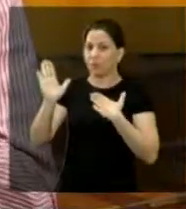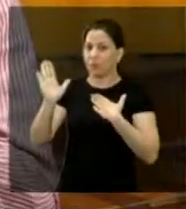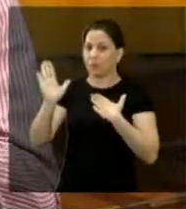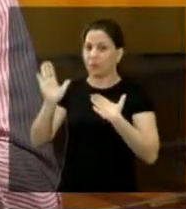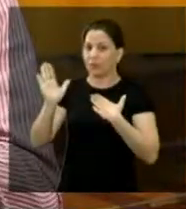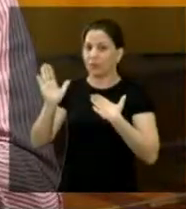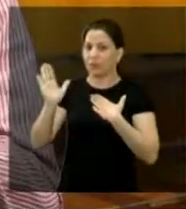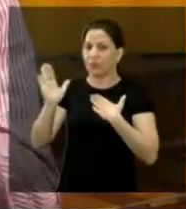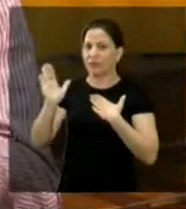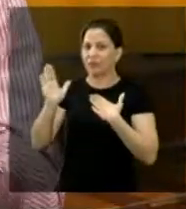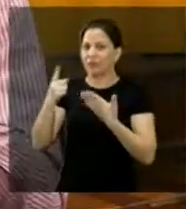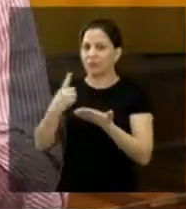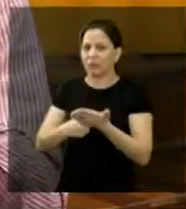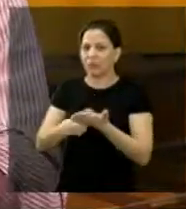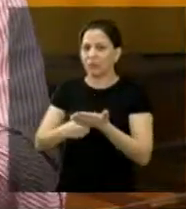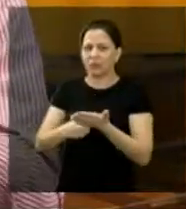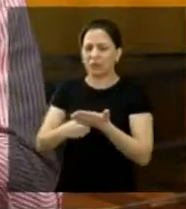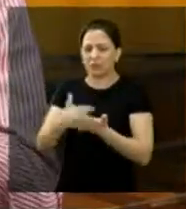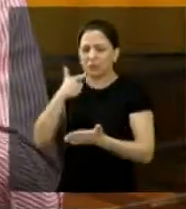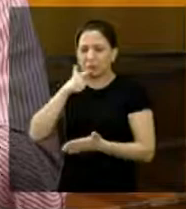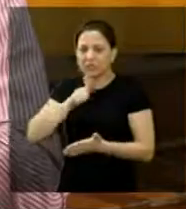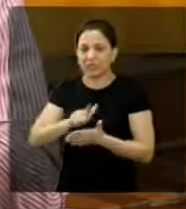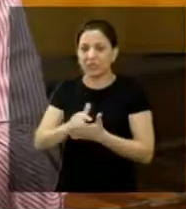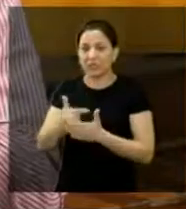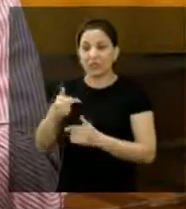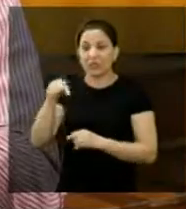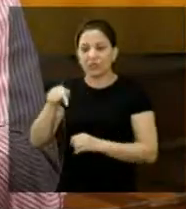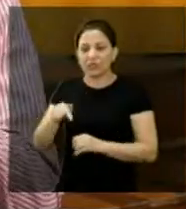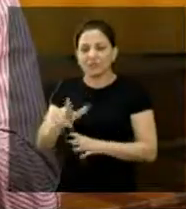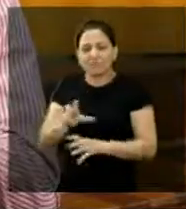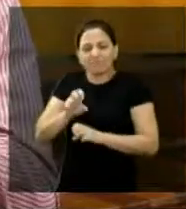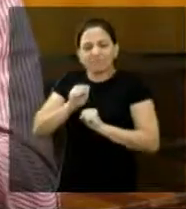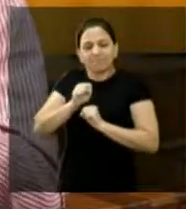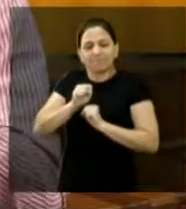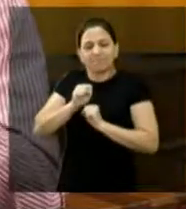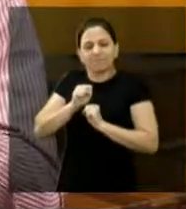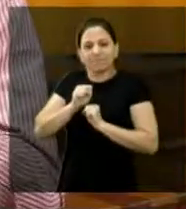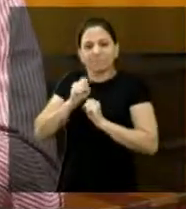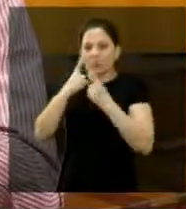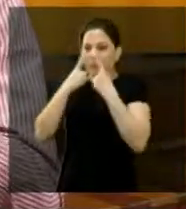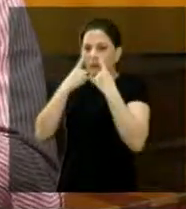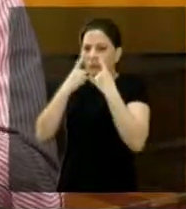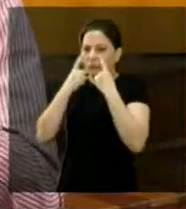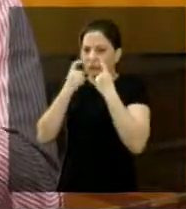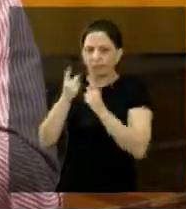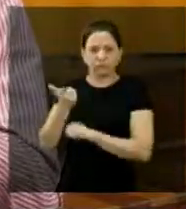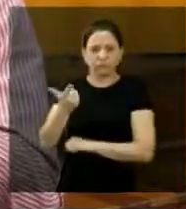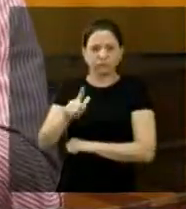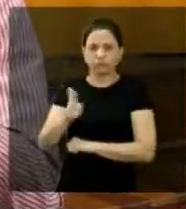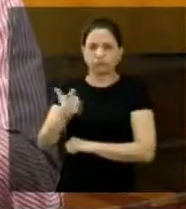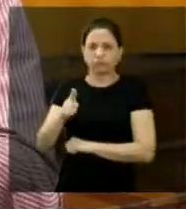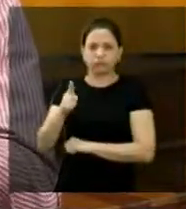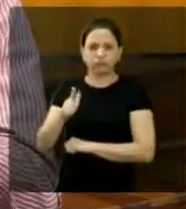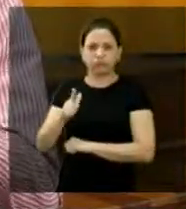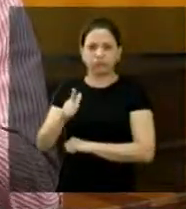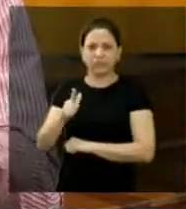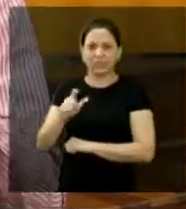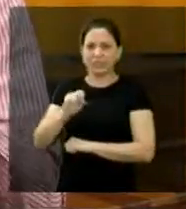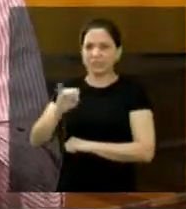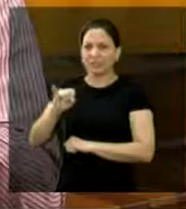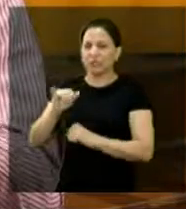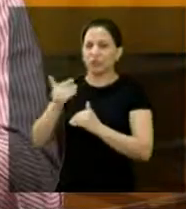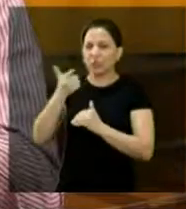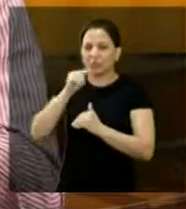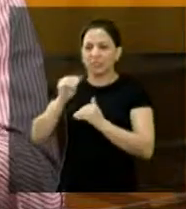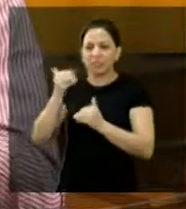né, de que eu não ia chorar. Ó, você vai segurar a barra o jogo todo e se subir, você fala o que você